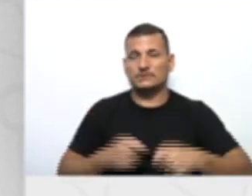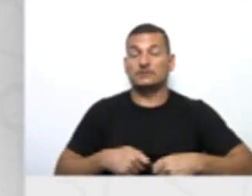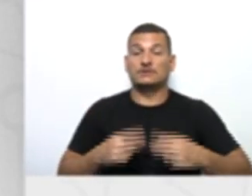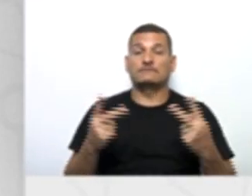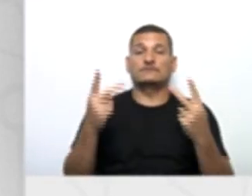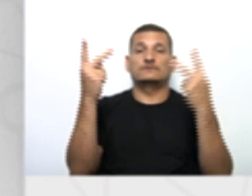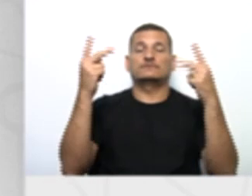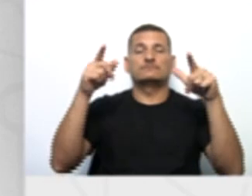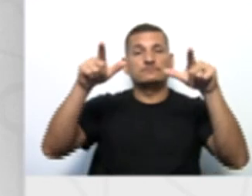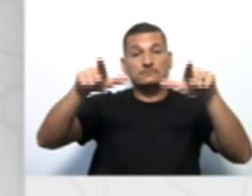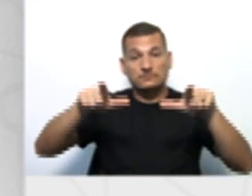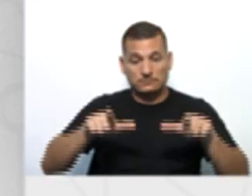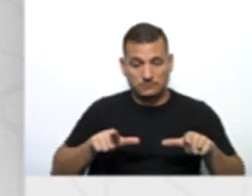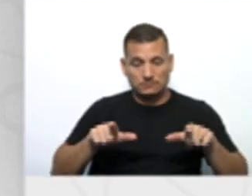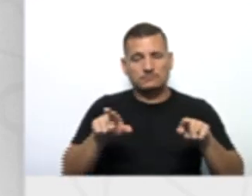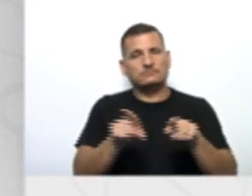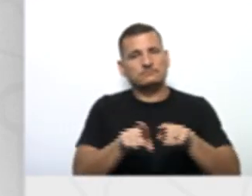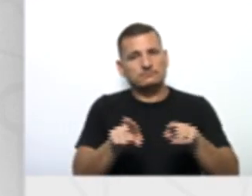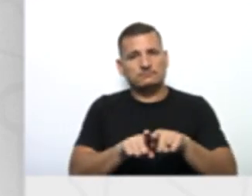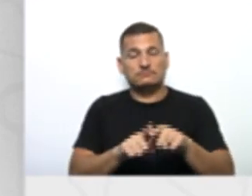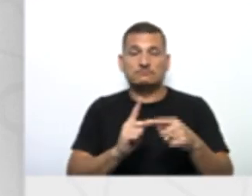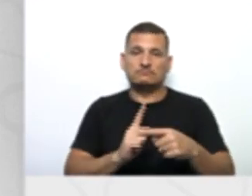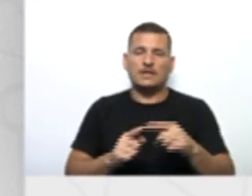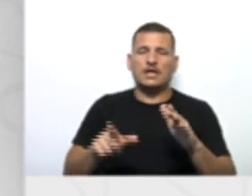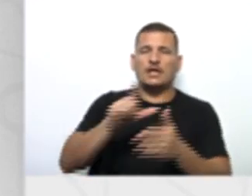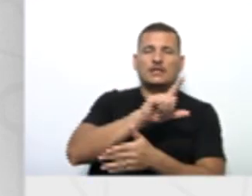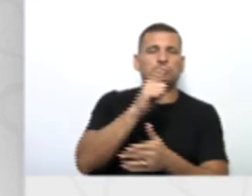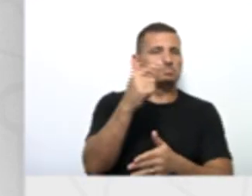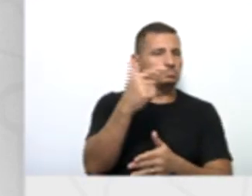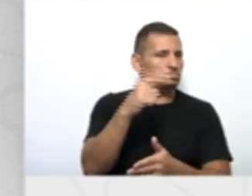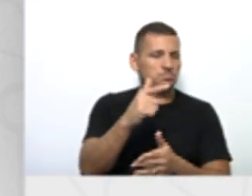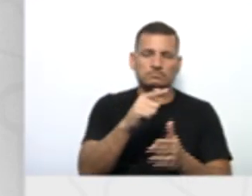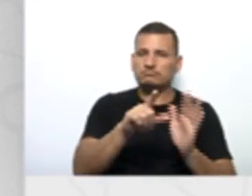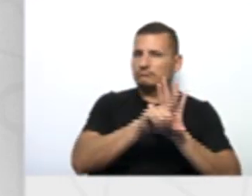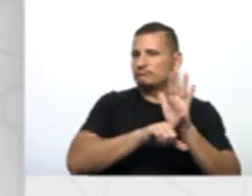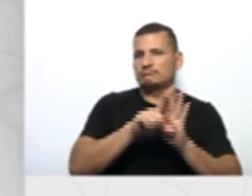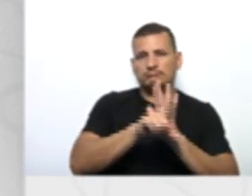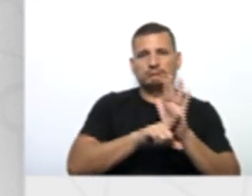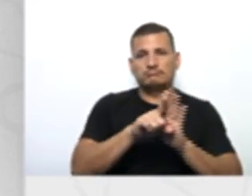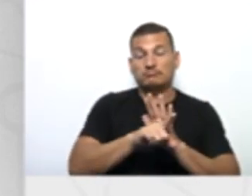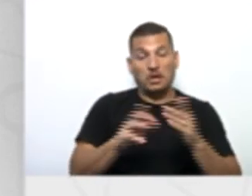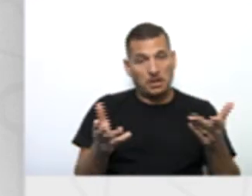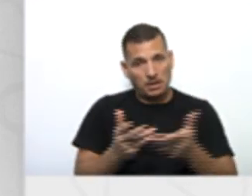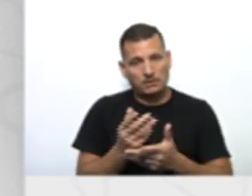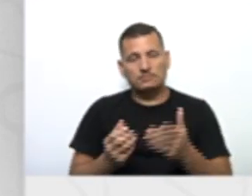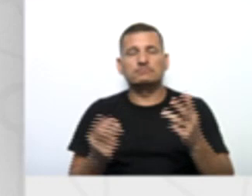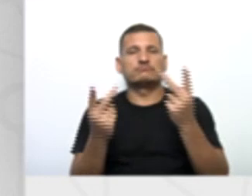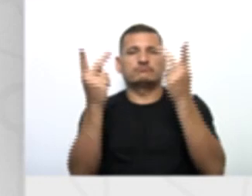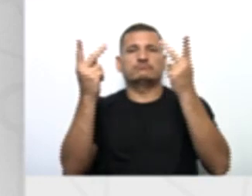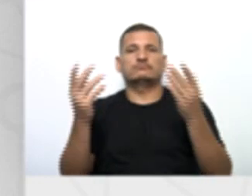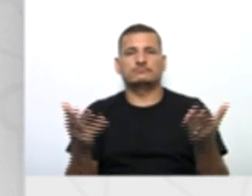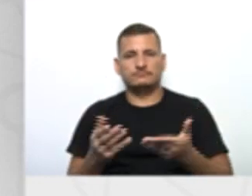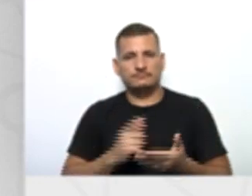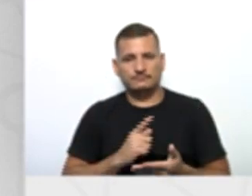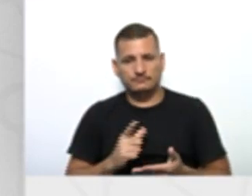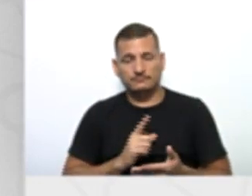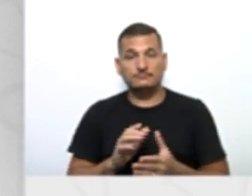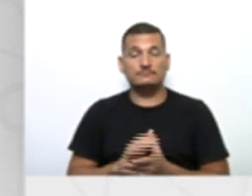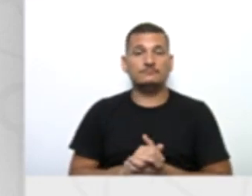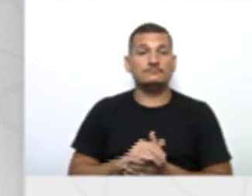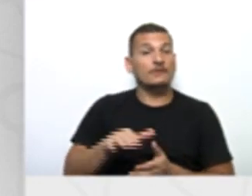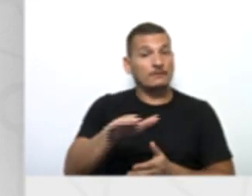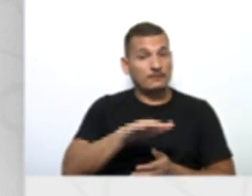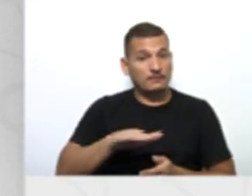diploma, que até algum tempo atrás não estava previsto na legislação, mas isso foi valorizado, e a área deve